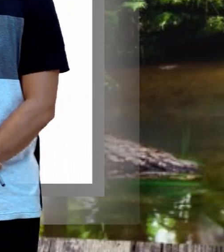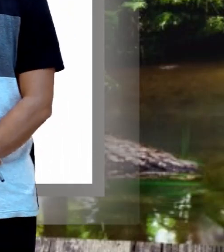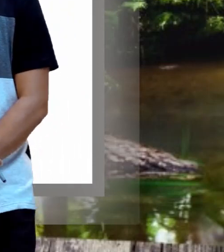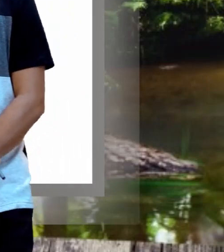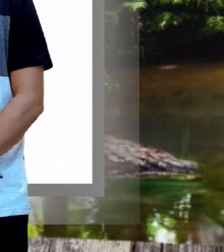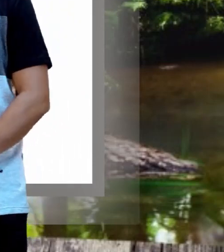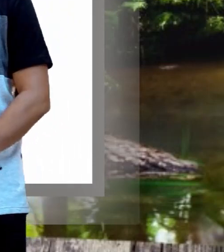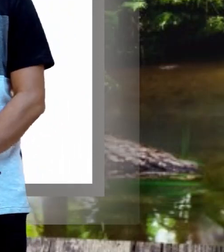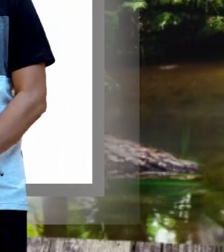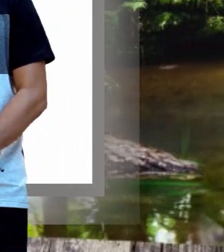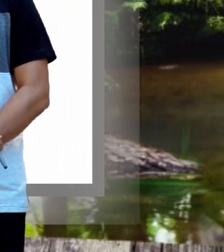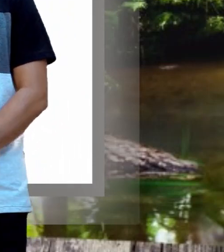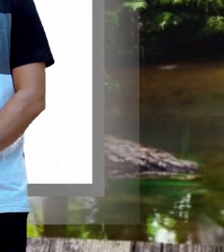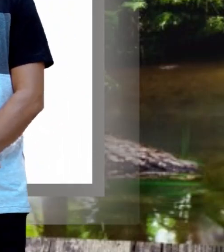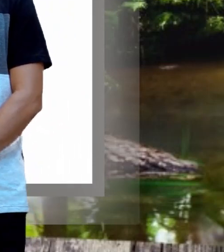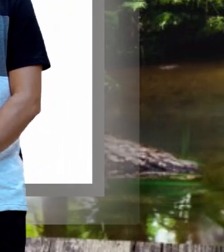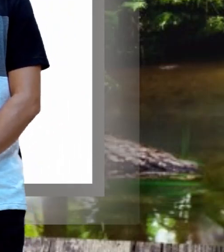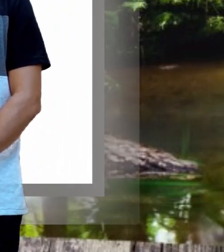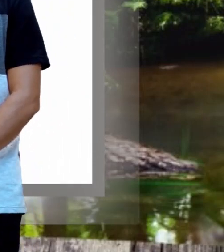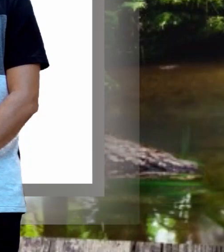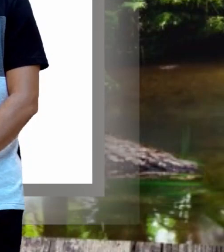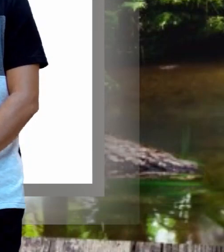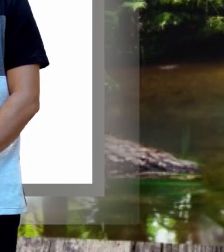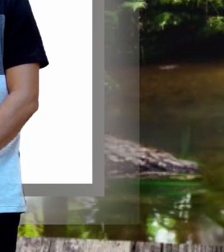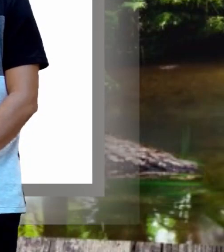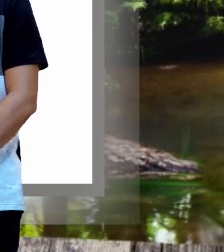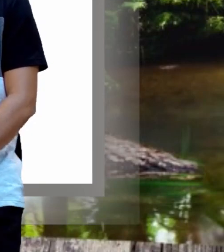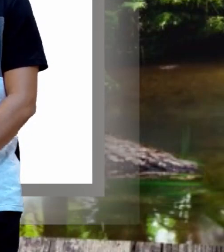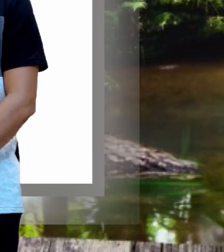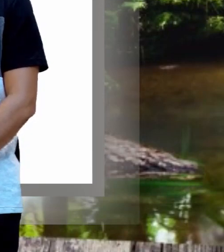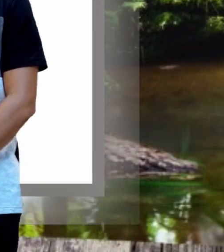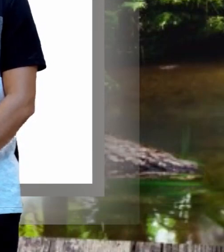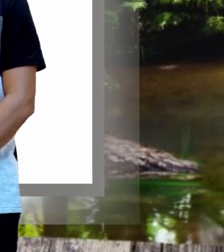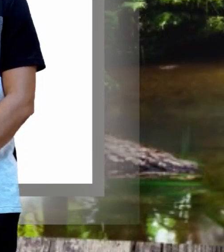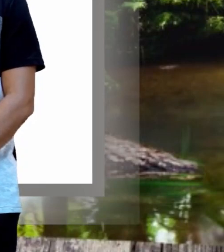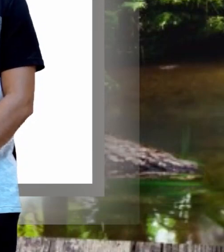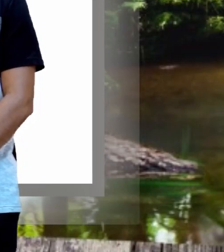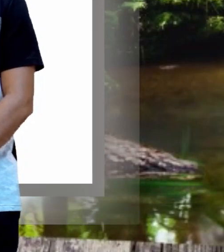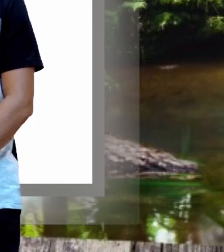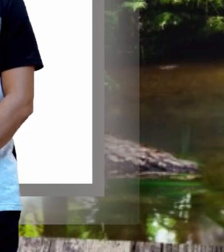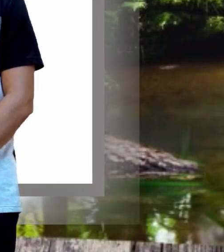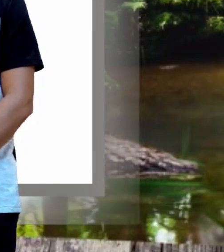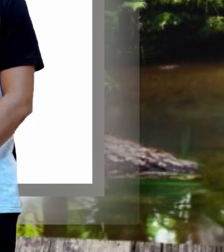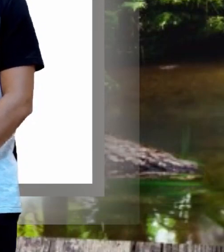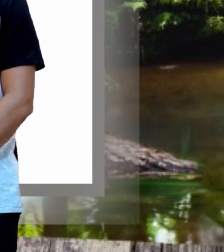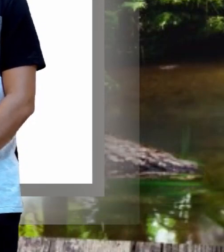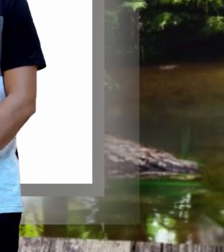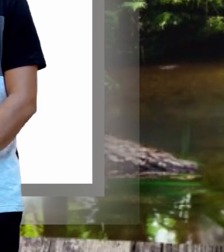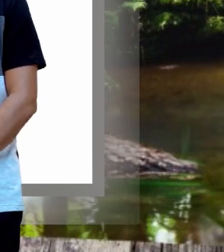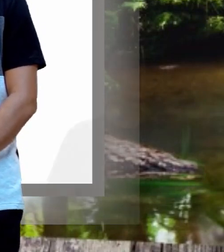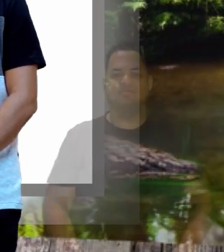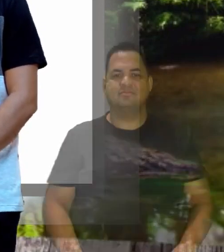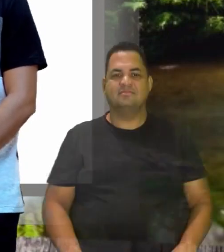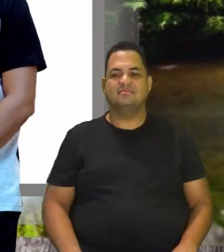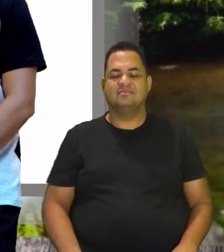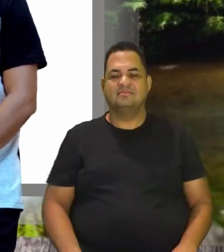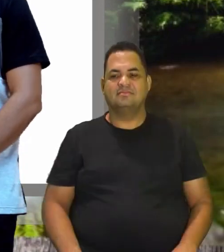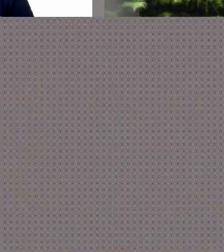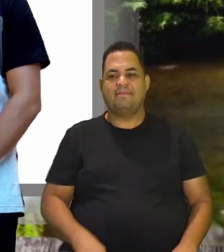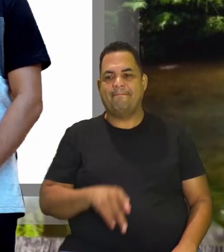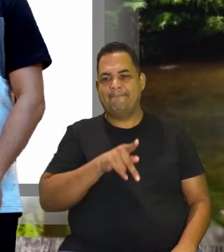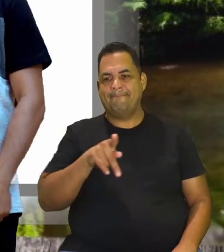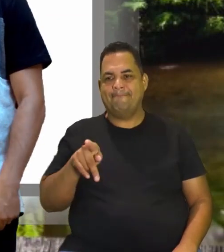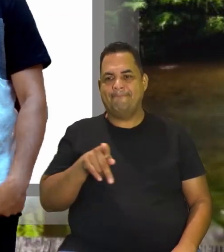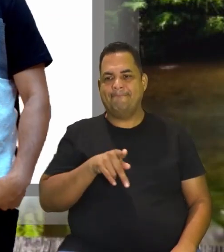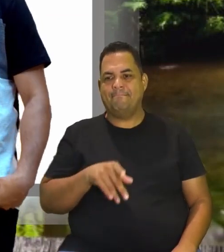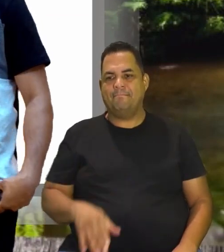os principais pontos que diferem de uma fase para outra, né? Exatamente. Professor, eu vou ter que descrever todas, calma.